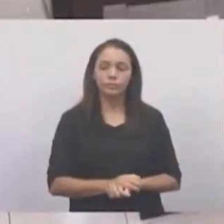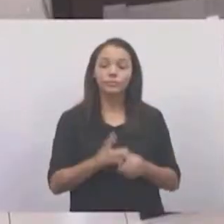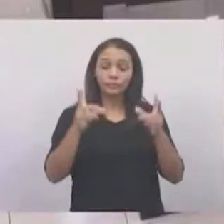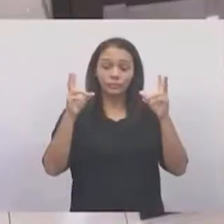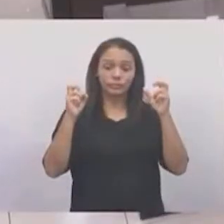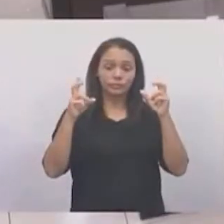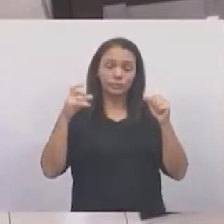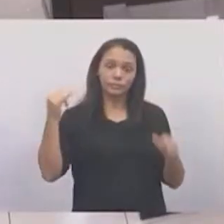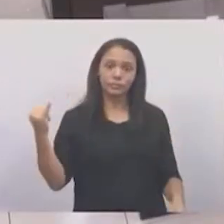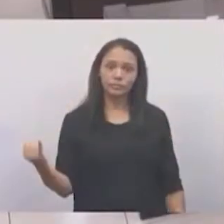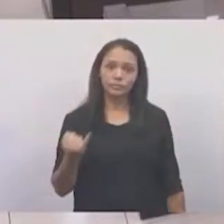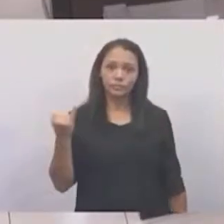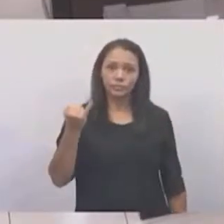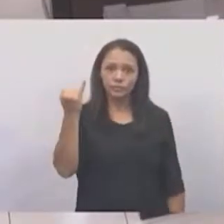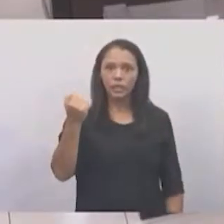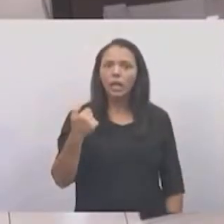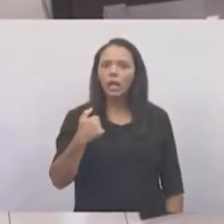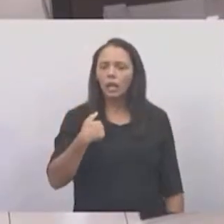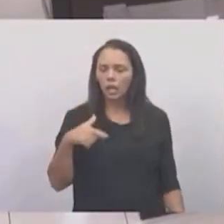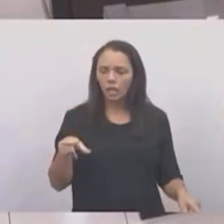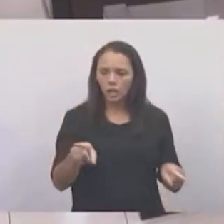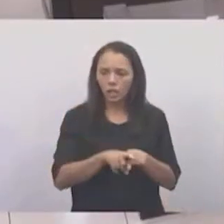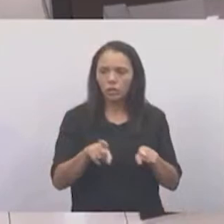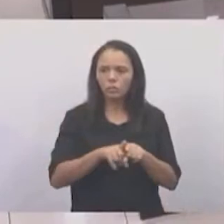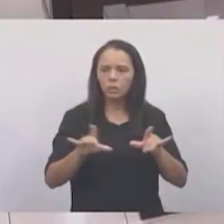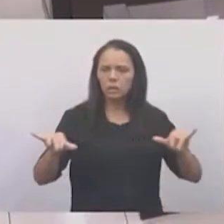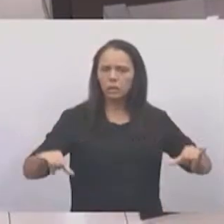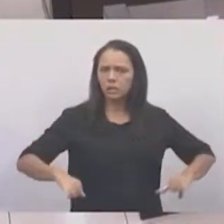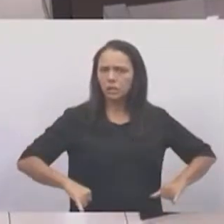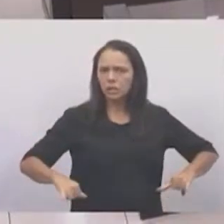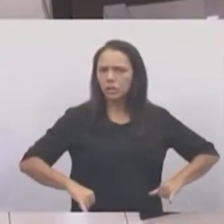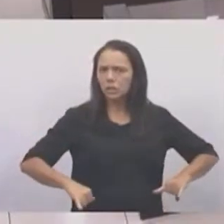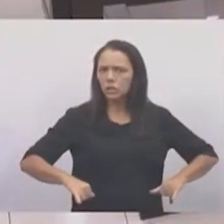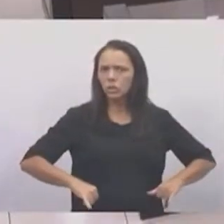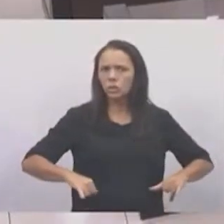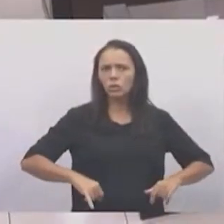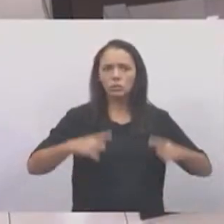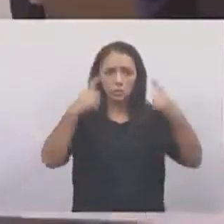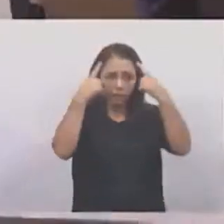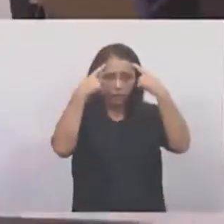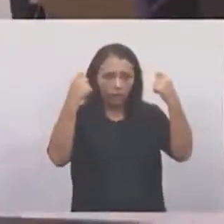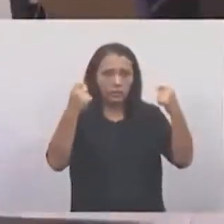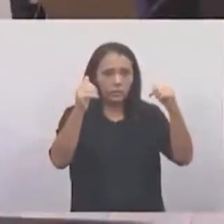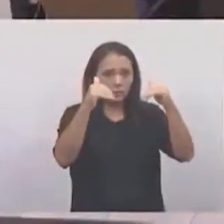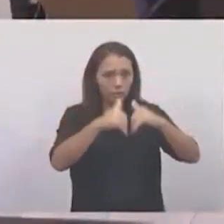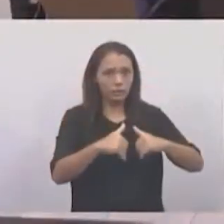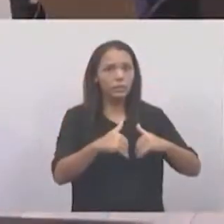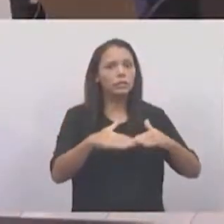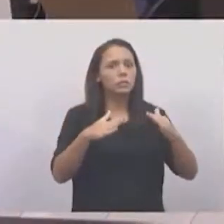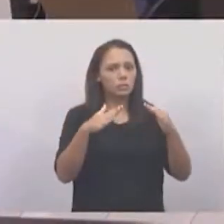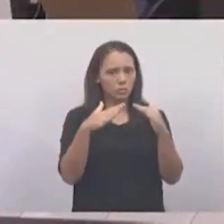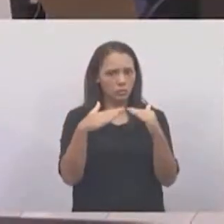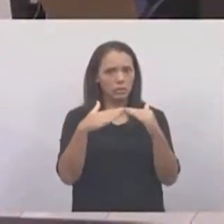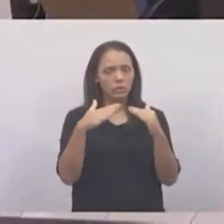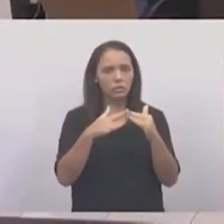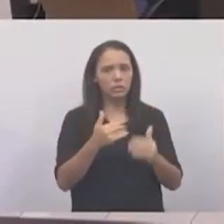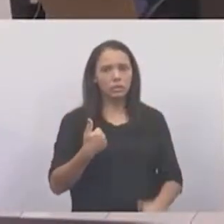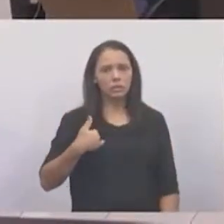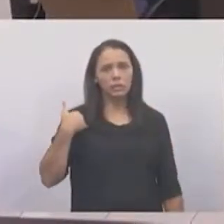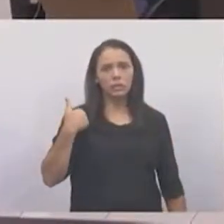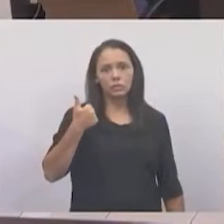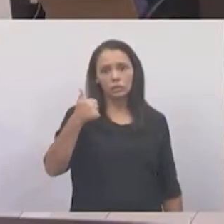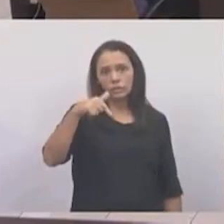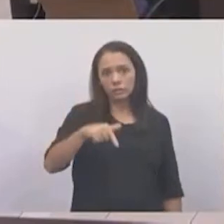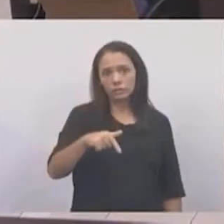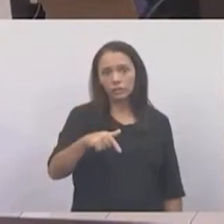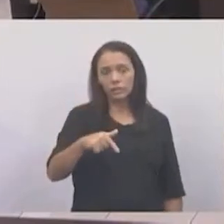mudou desde então. Eu também fui vítima de violência dentro da escola. Com 17